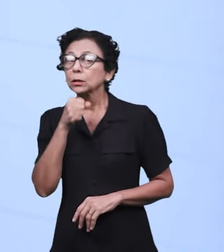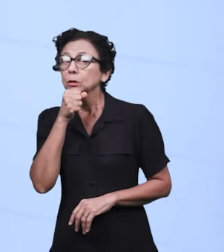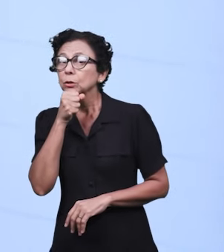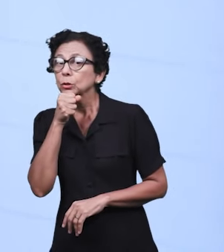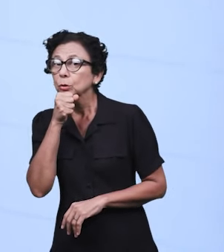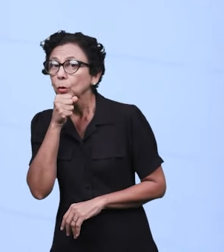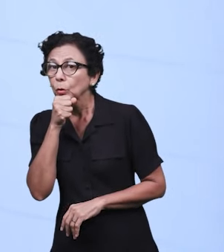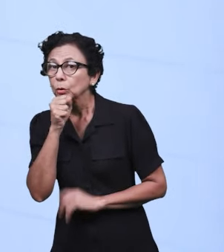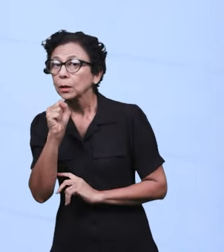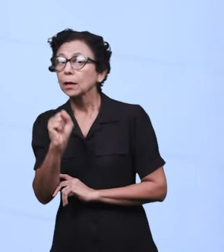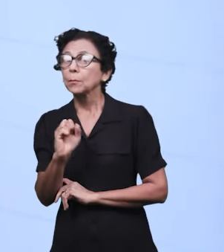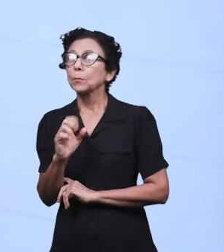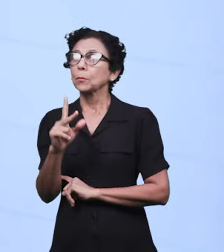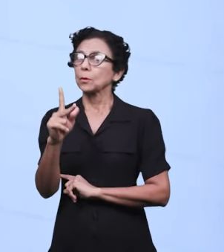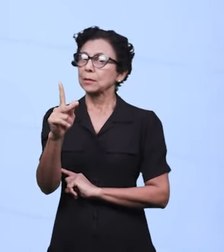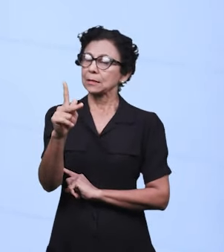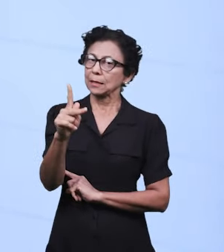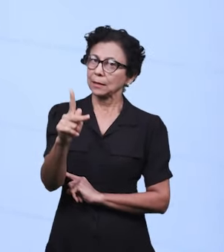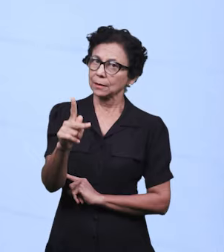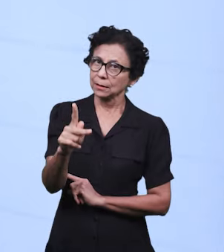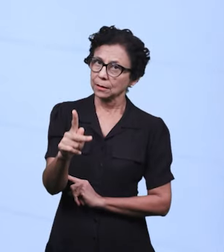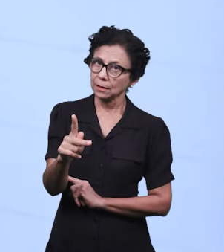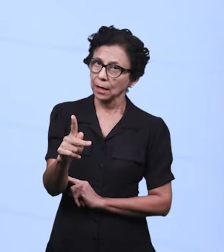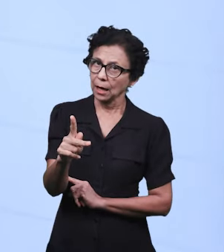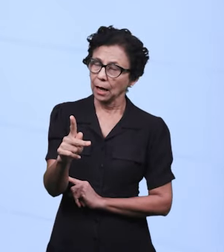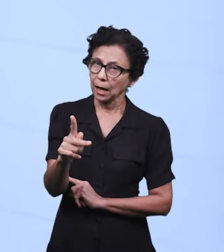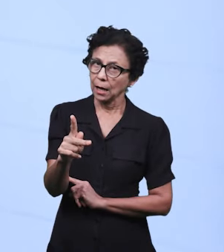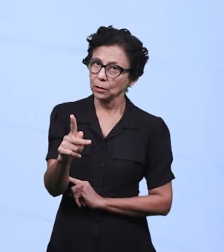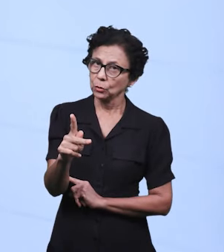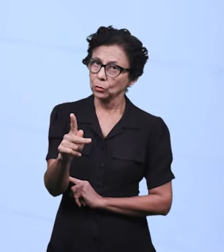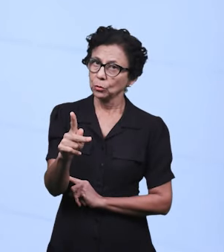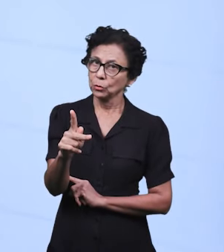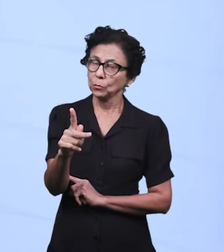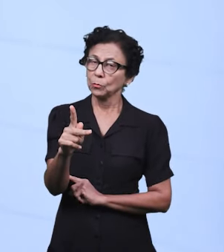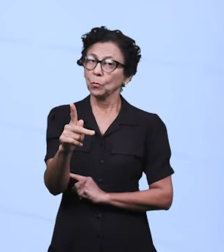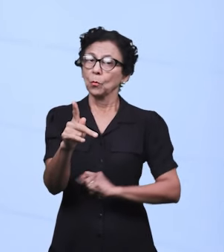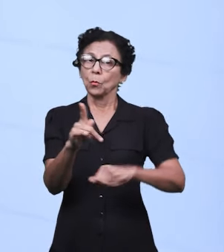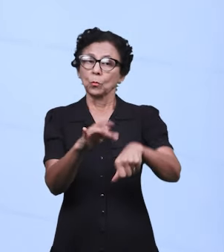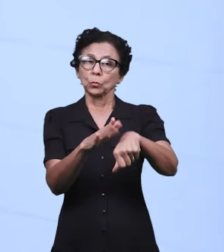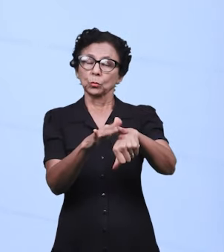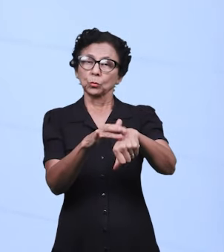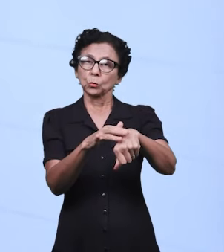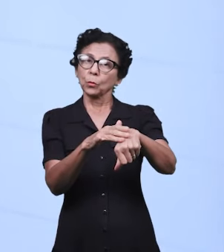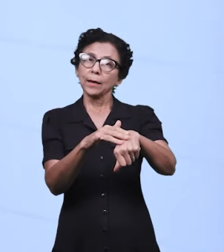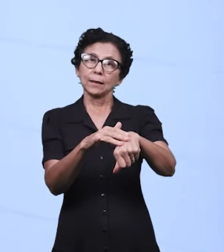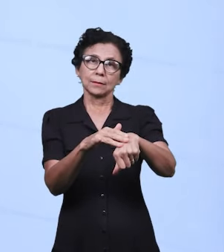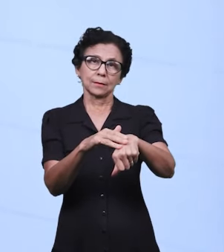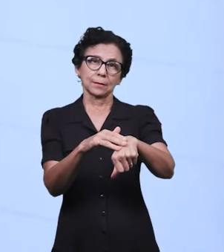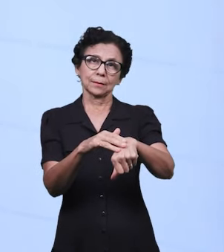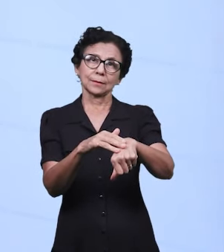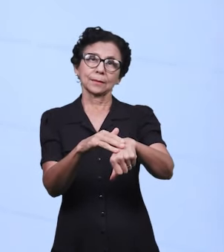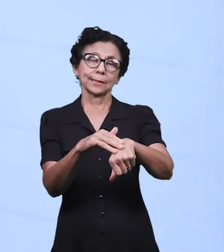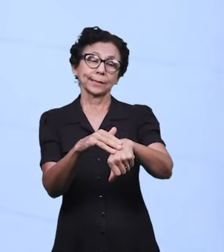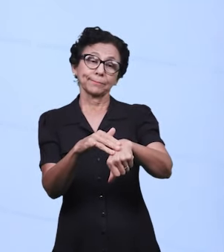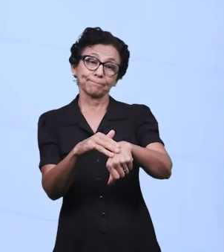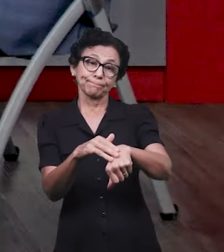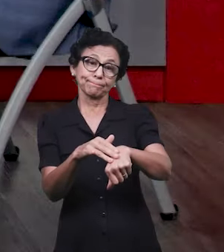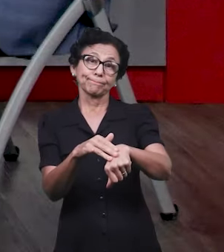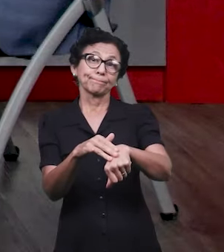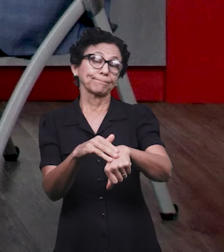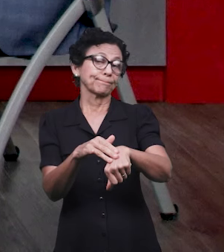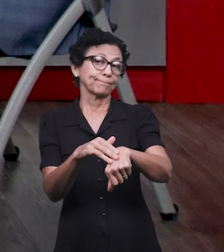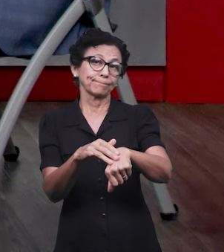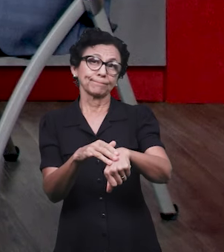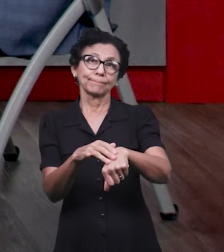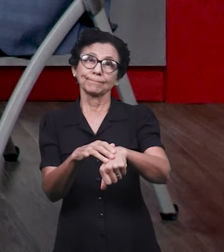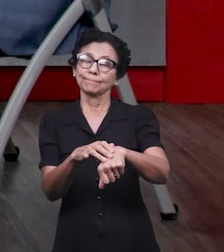foi aposentado por incapacidade. Então, se seria apenas essa exceção, né? Se